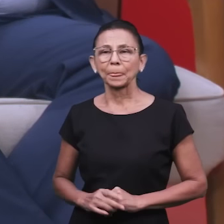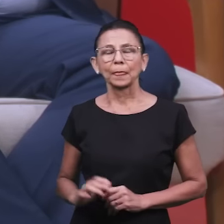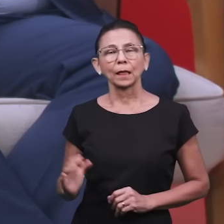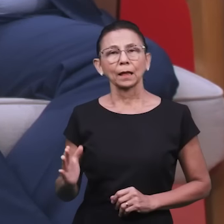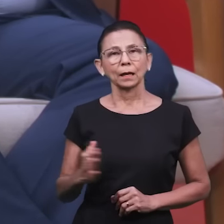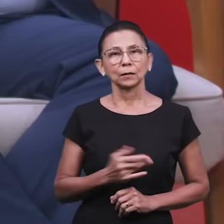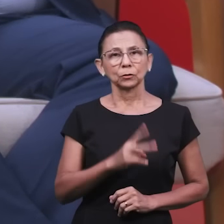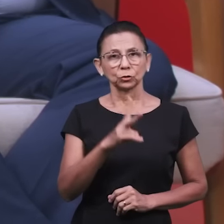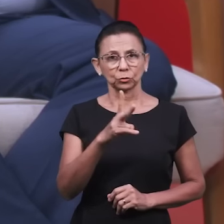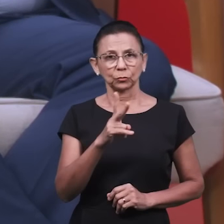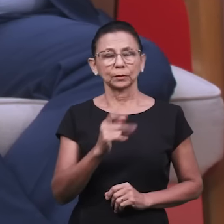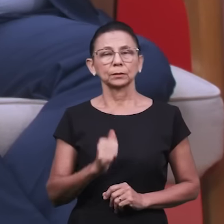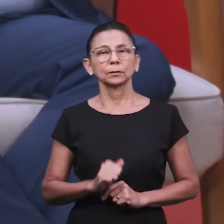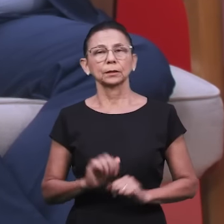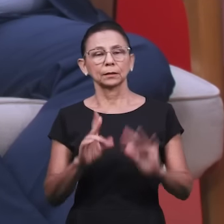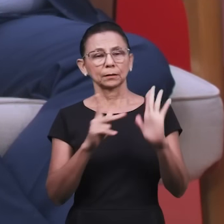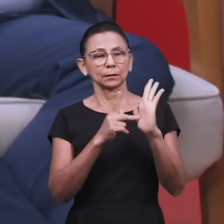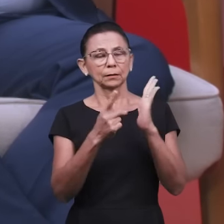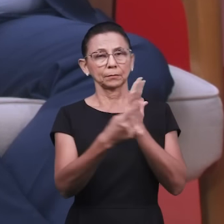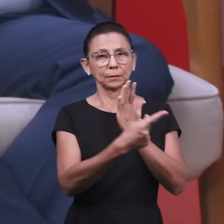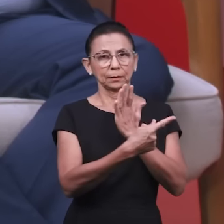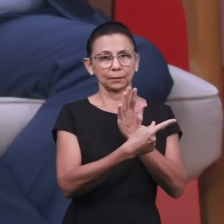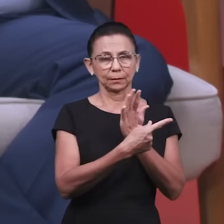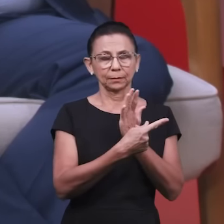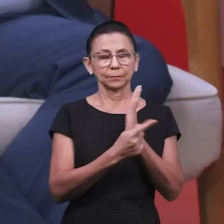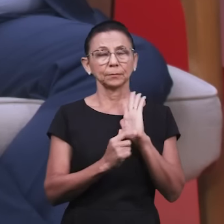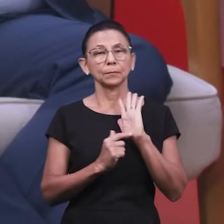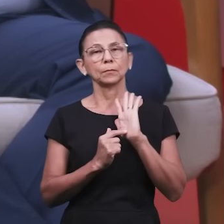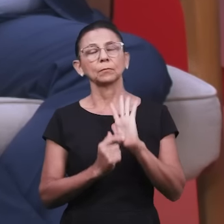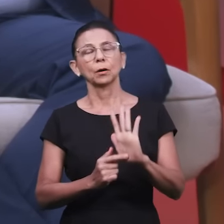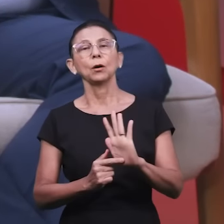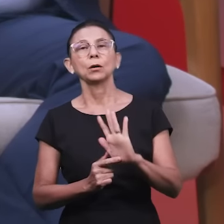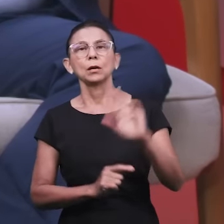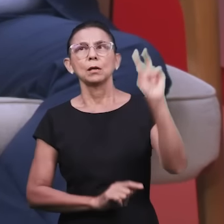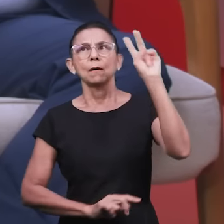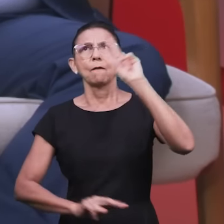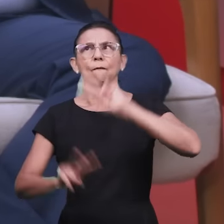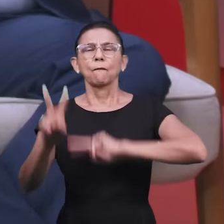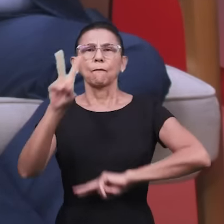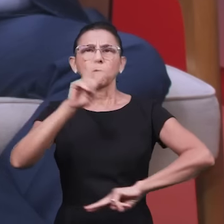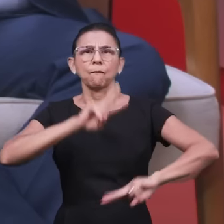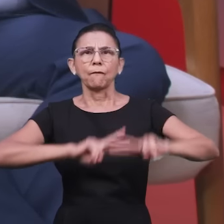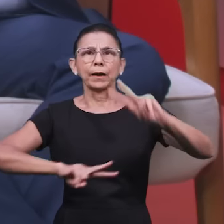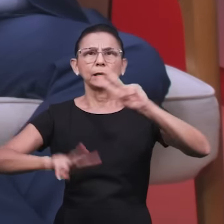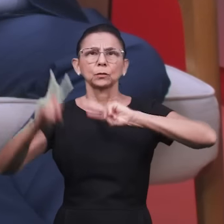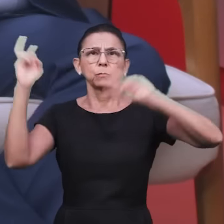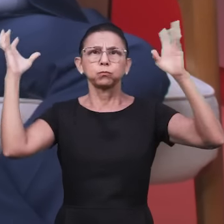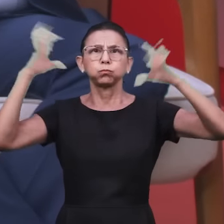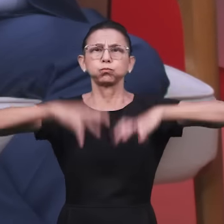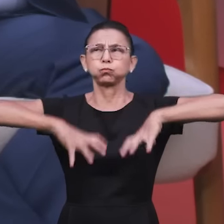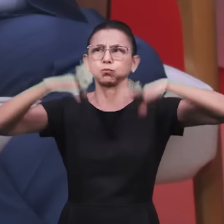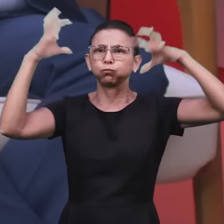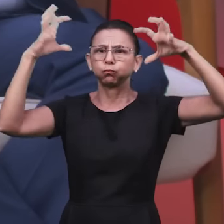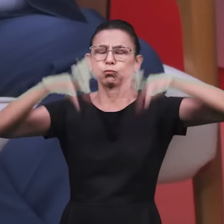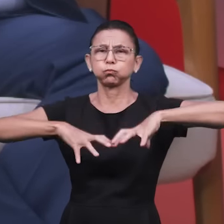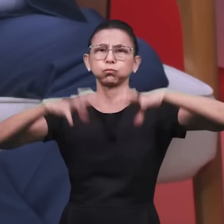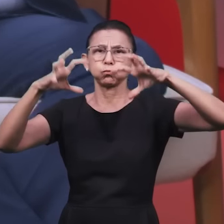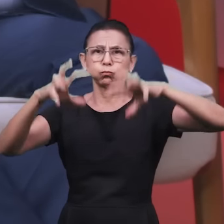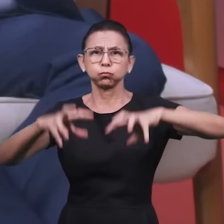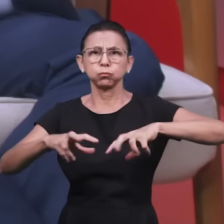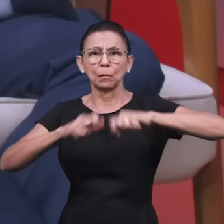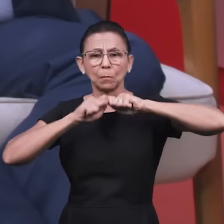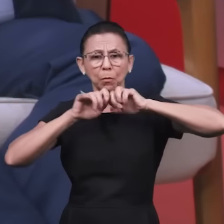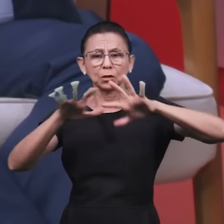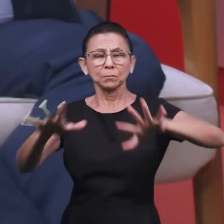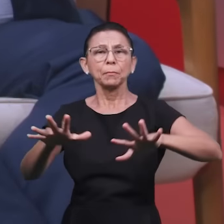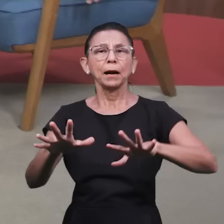voltando na parábola, Josias, essas intempéries, os ventos, as tempestades... Vem sobre todos,